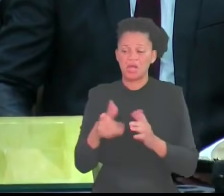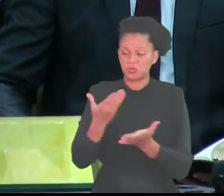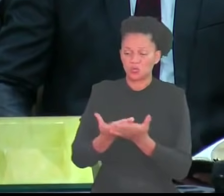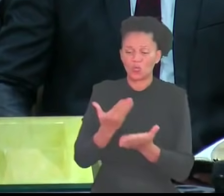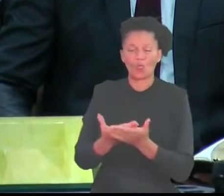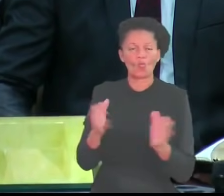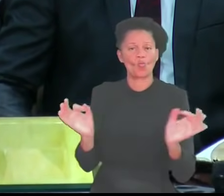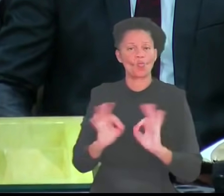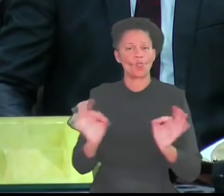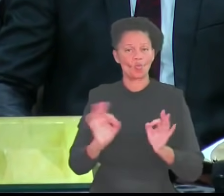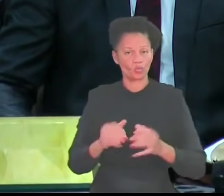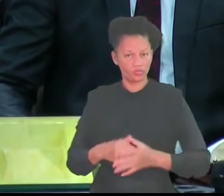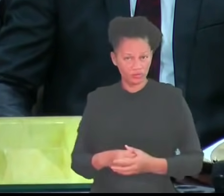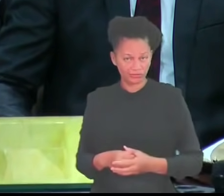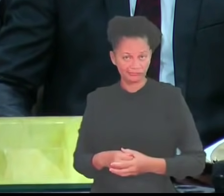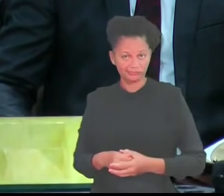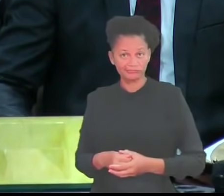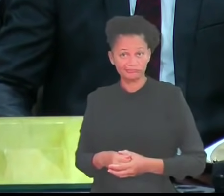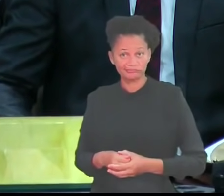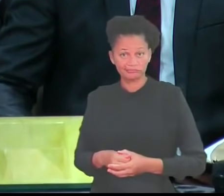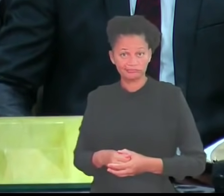estuda.